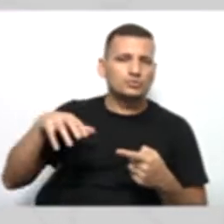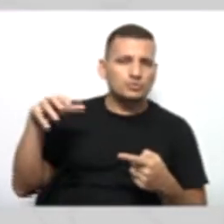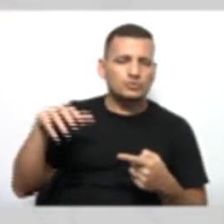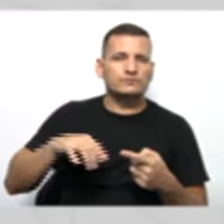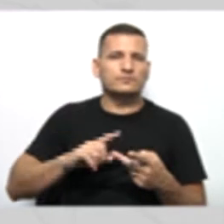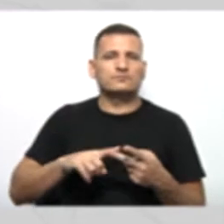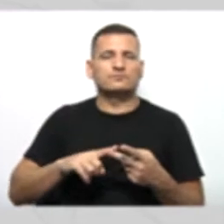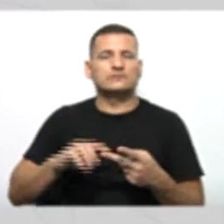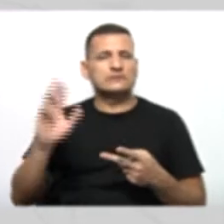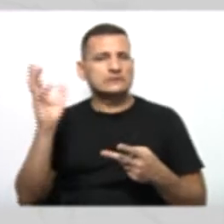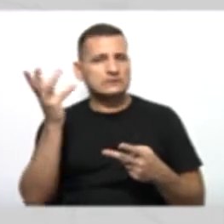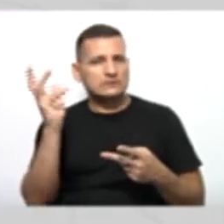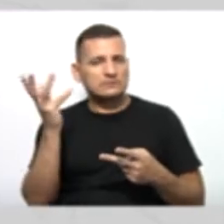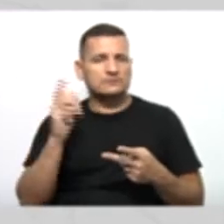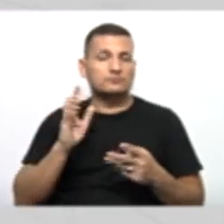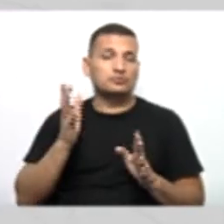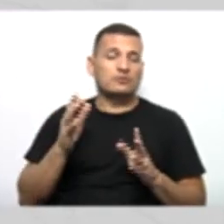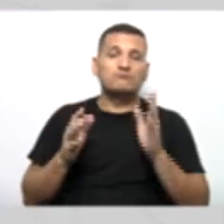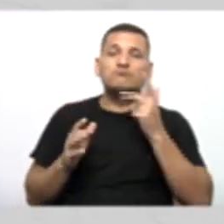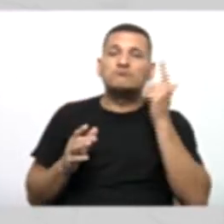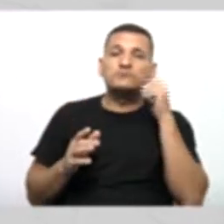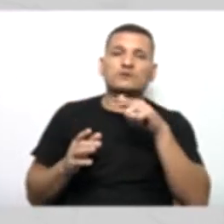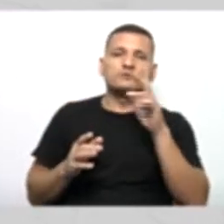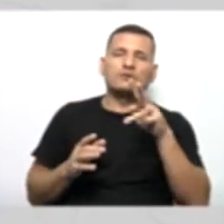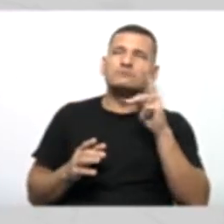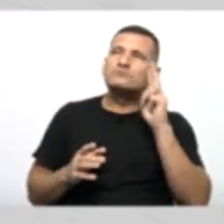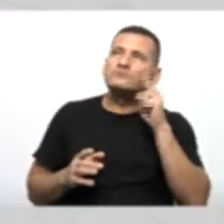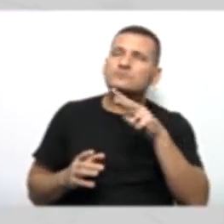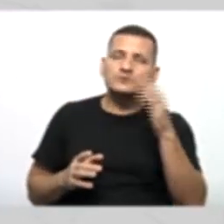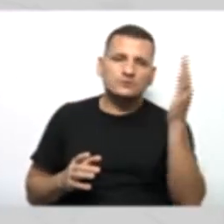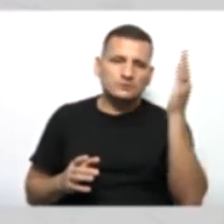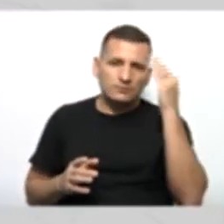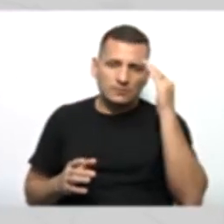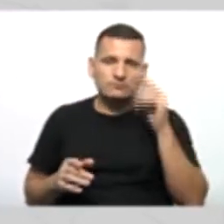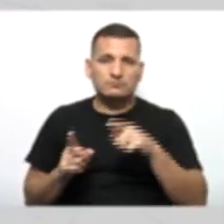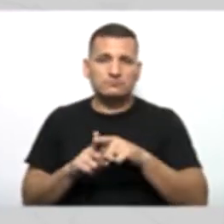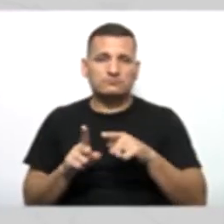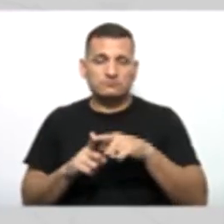o clima, ele já conseguia prever e até entender algum desses fenômenos.